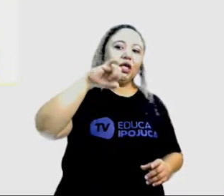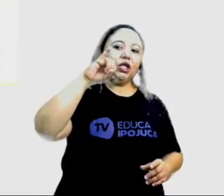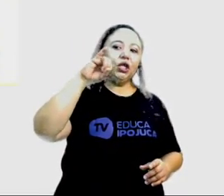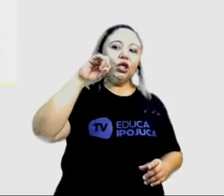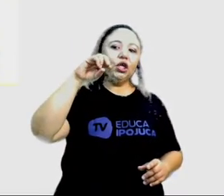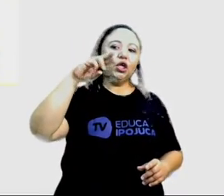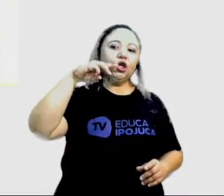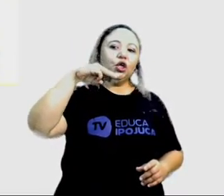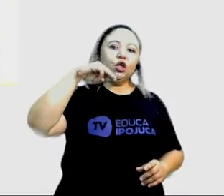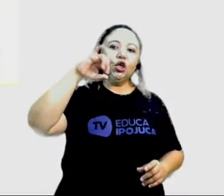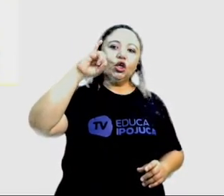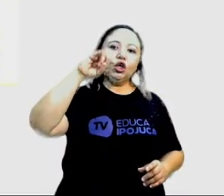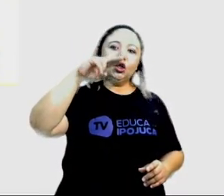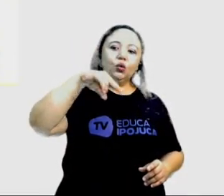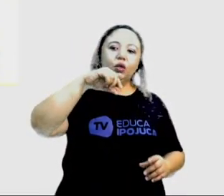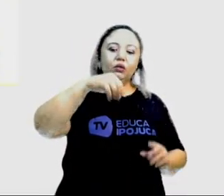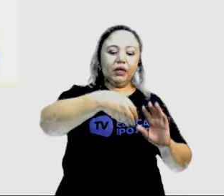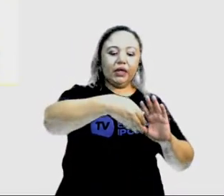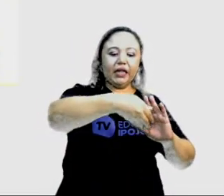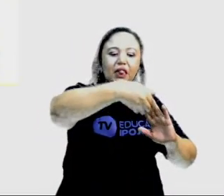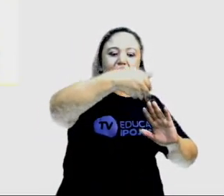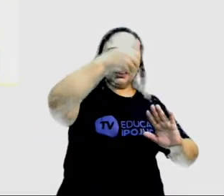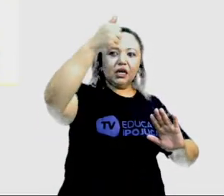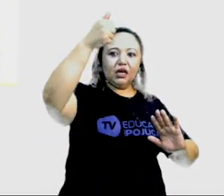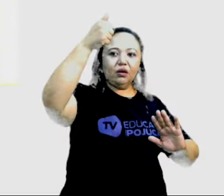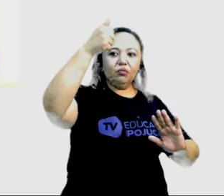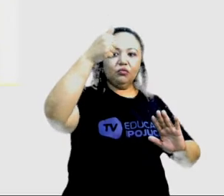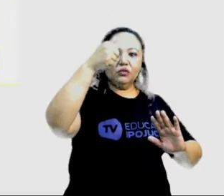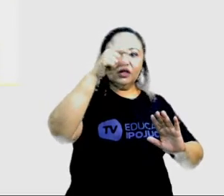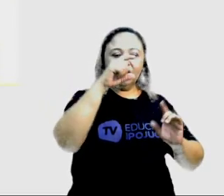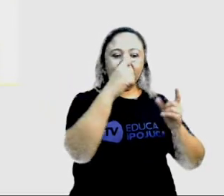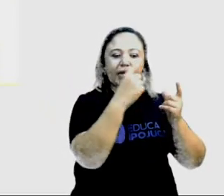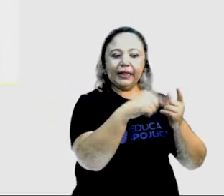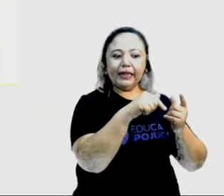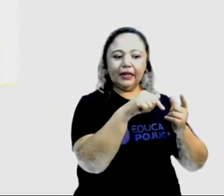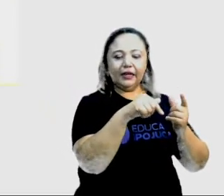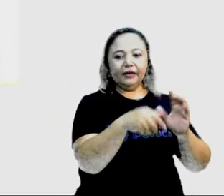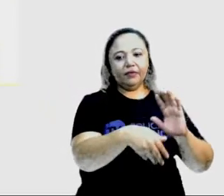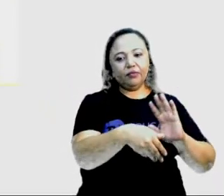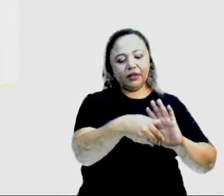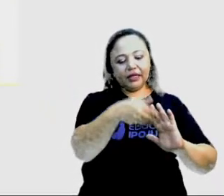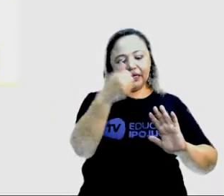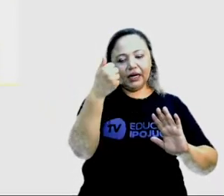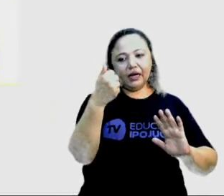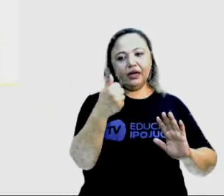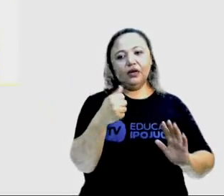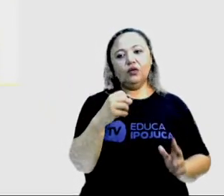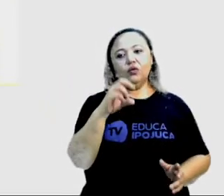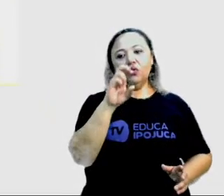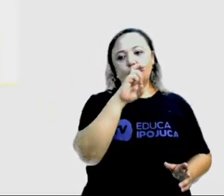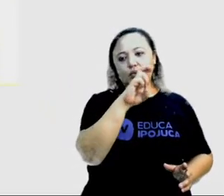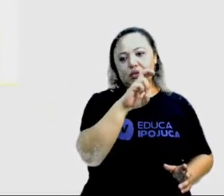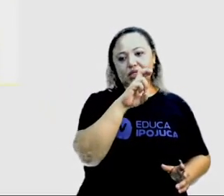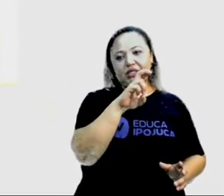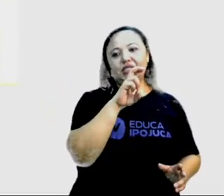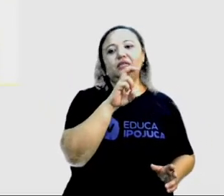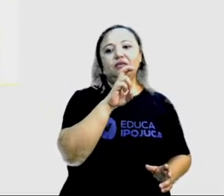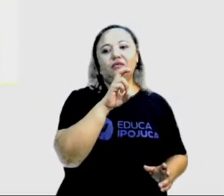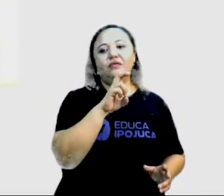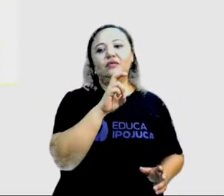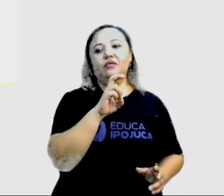qual iremos retirar um determinado valor. O 5